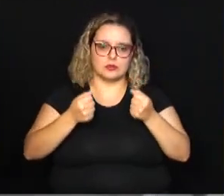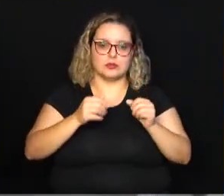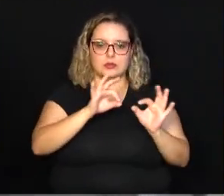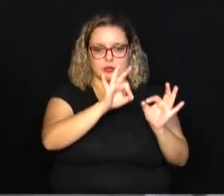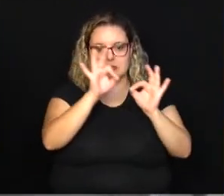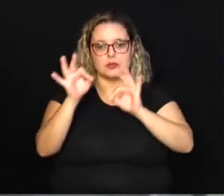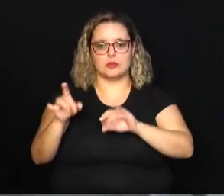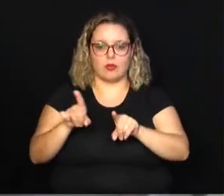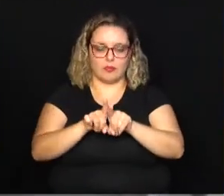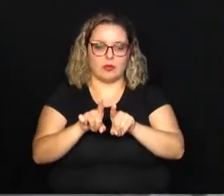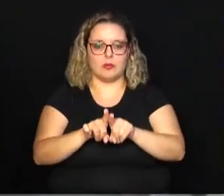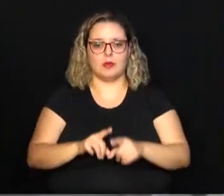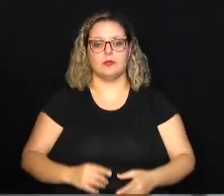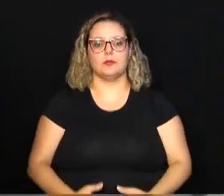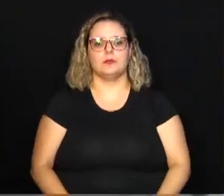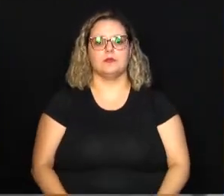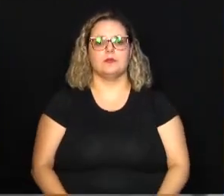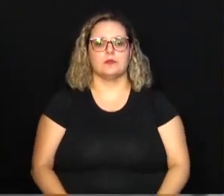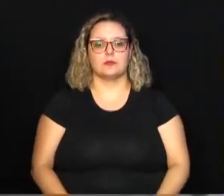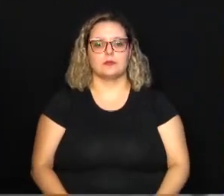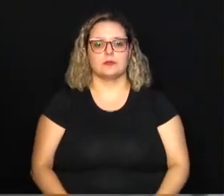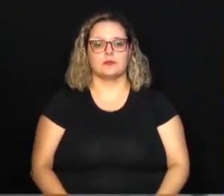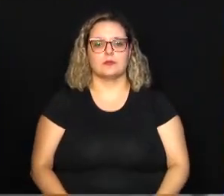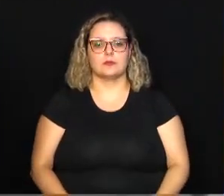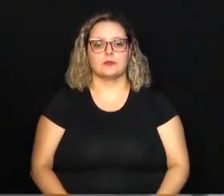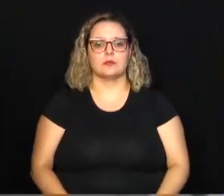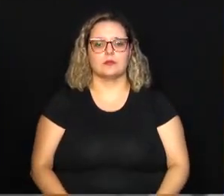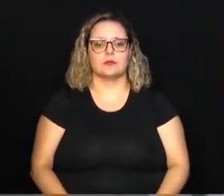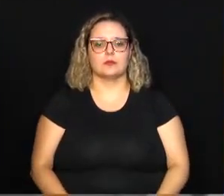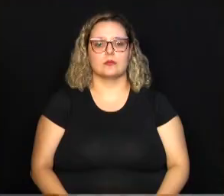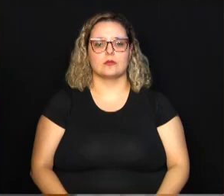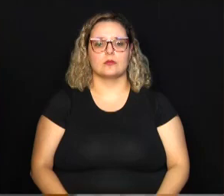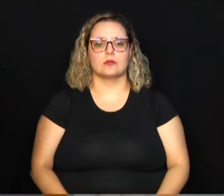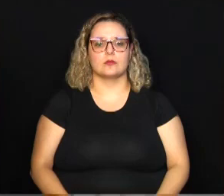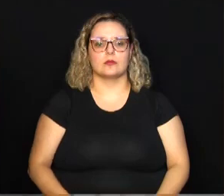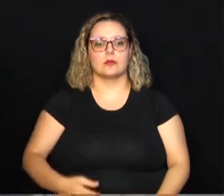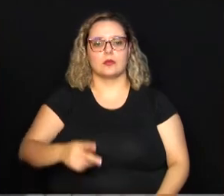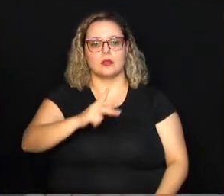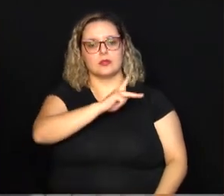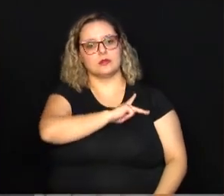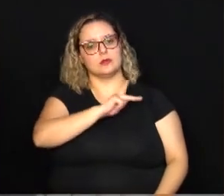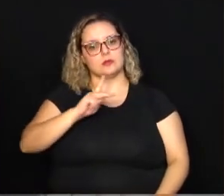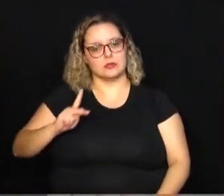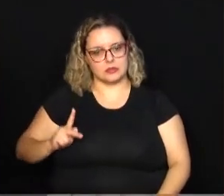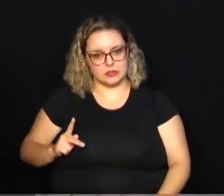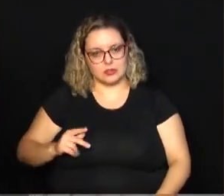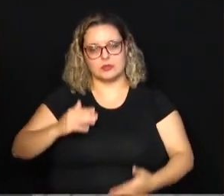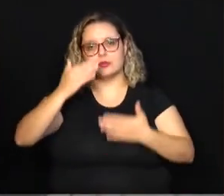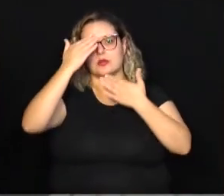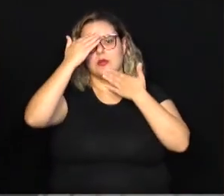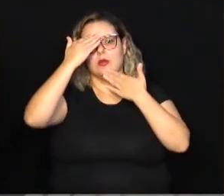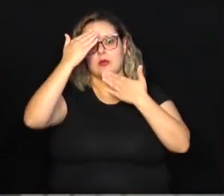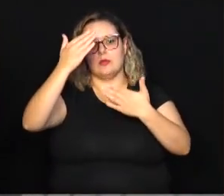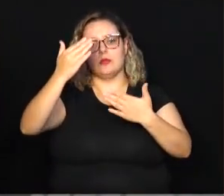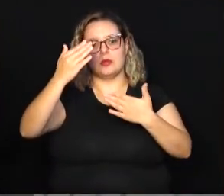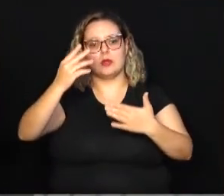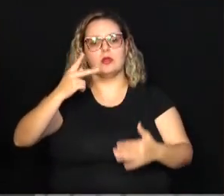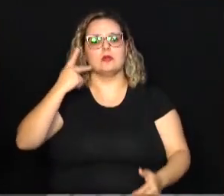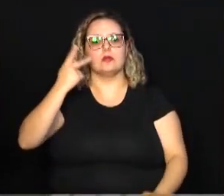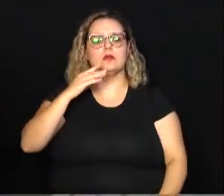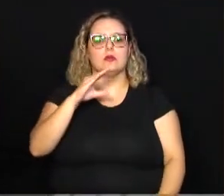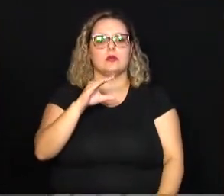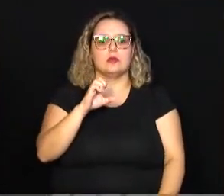também. Senhor presidente, mais uma vez, muito obrigado. Obrigado, vereador